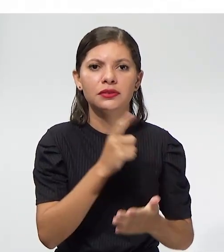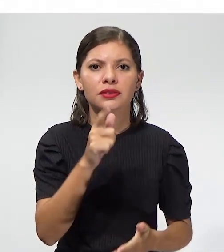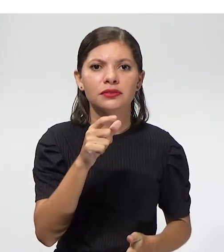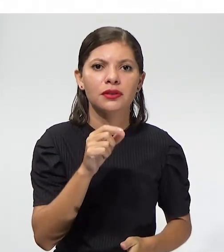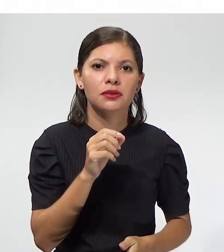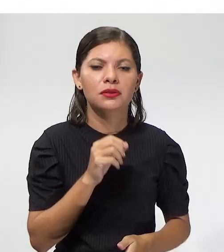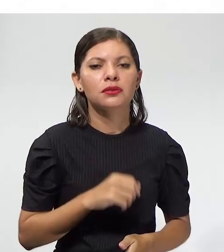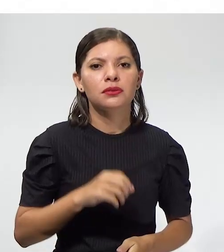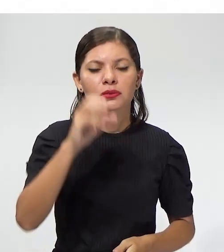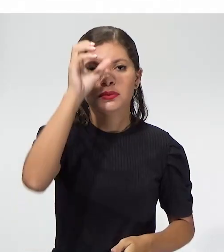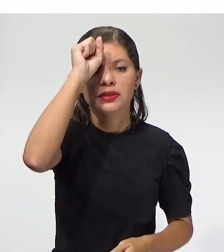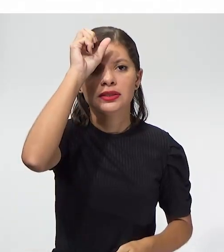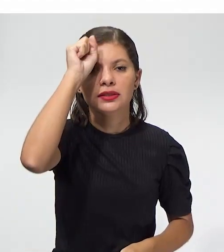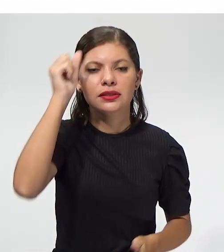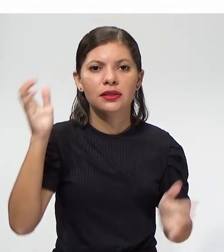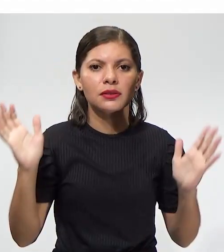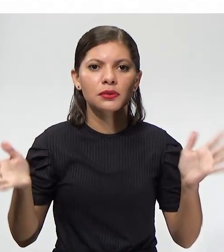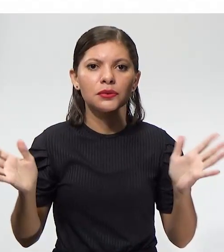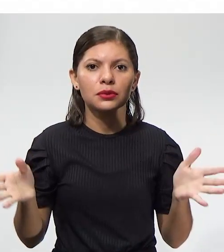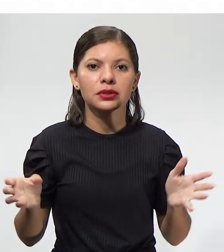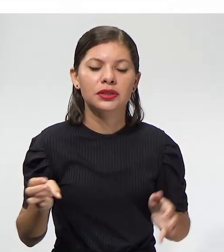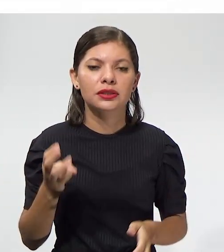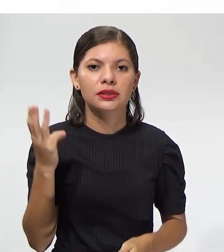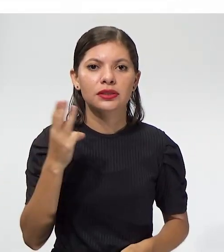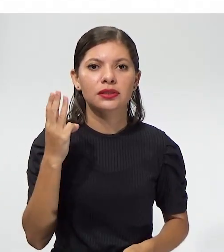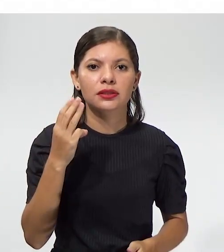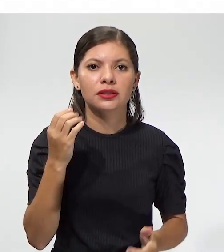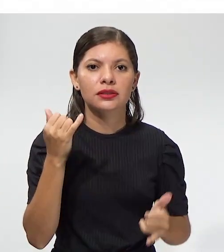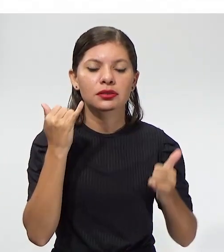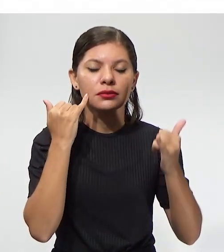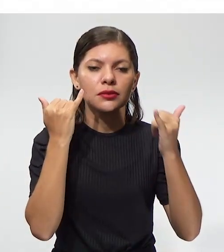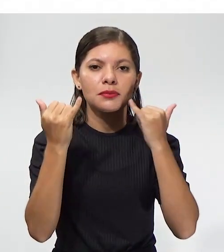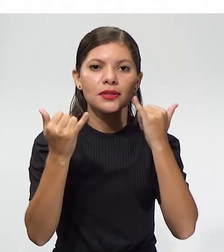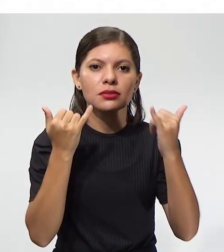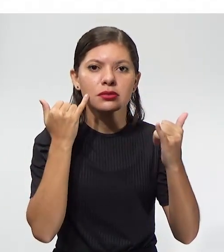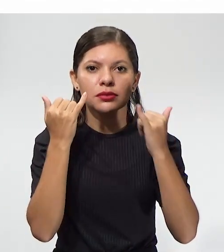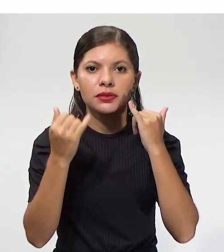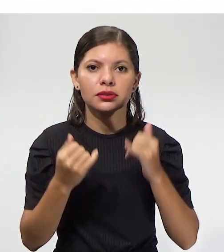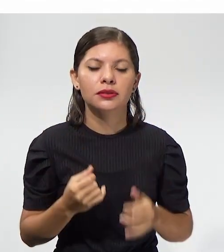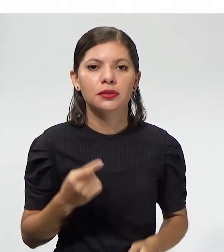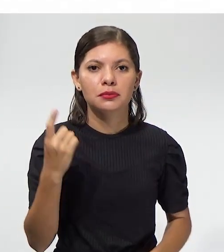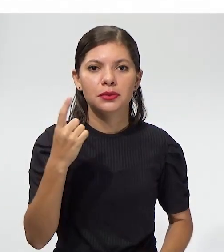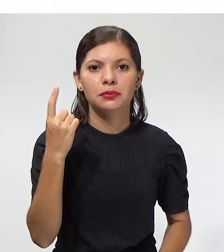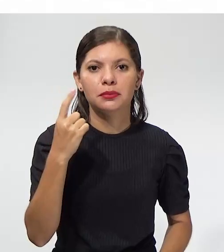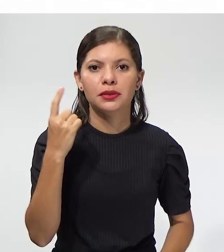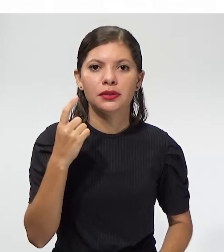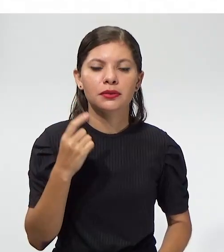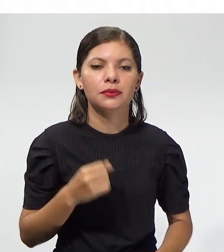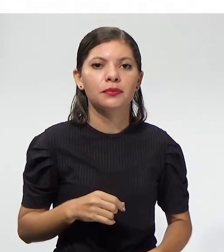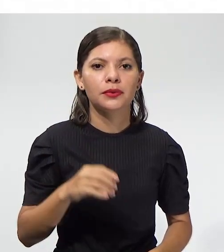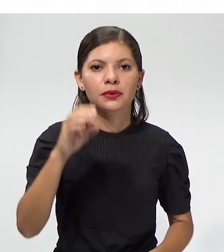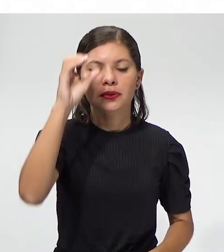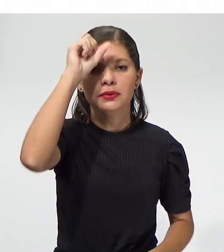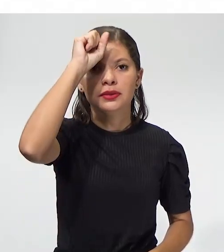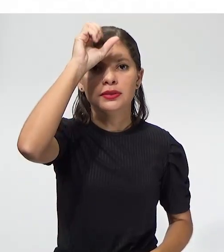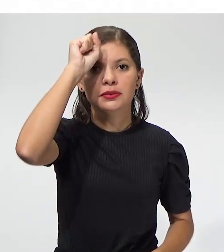hoje eu quero trazer essas 3 informações aqui. Primeiro, o conhecimento como